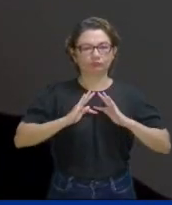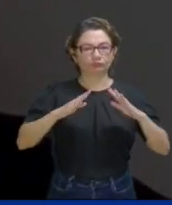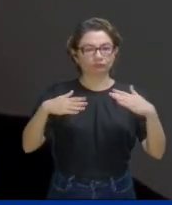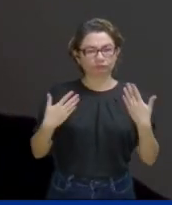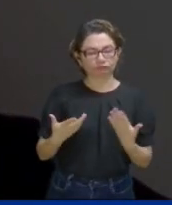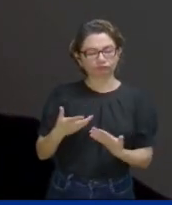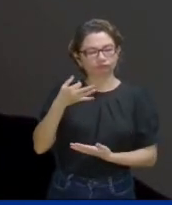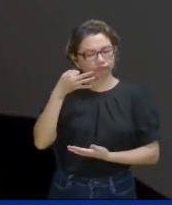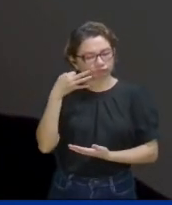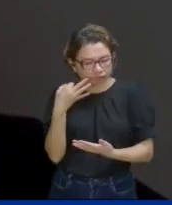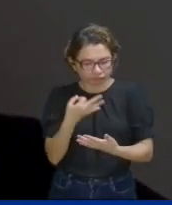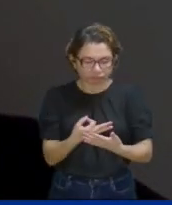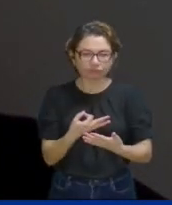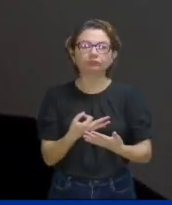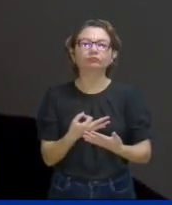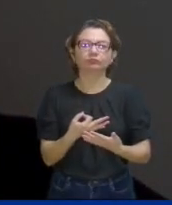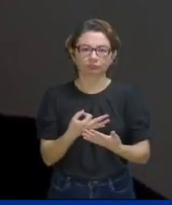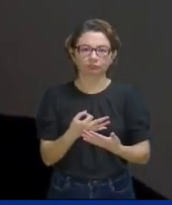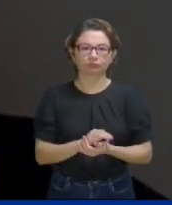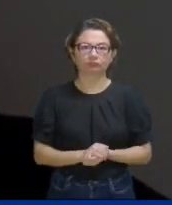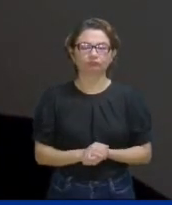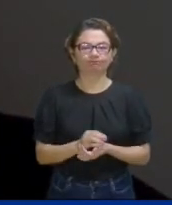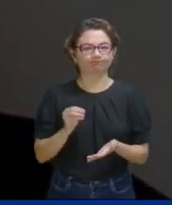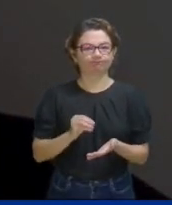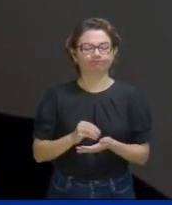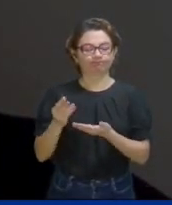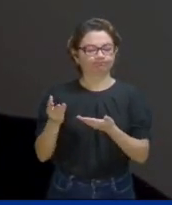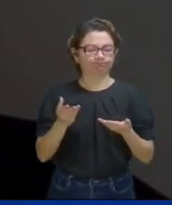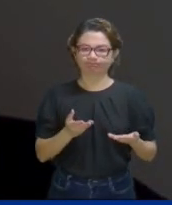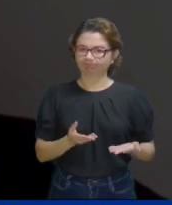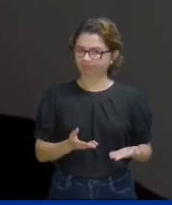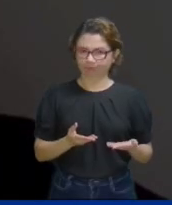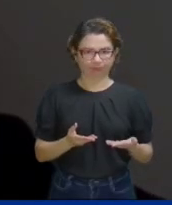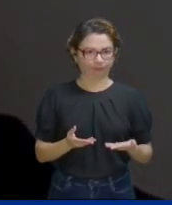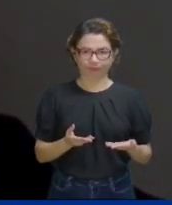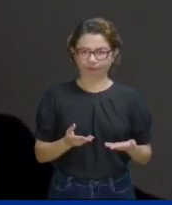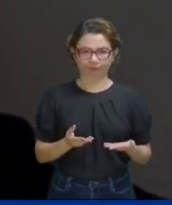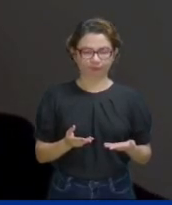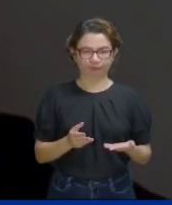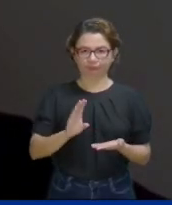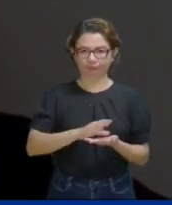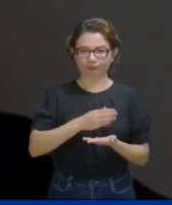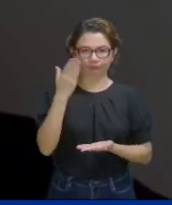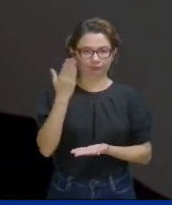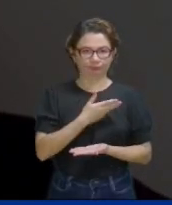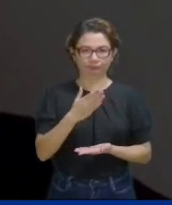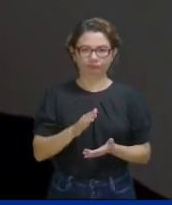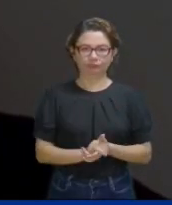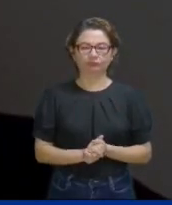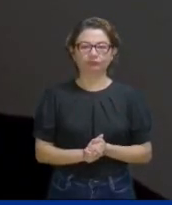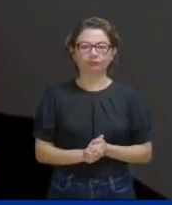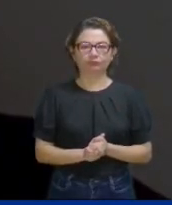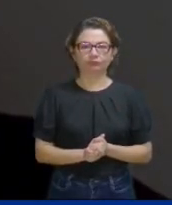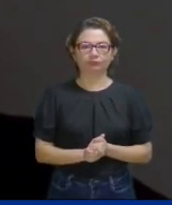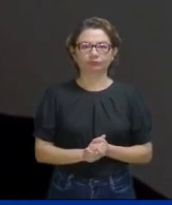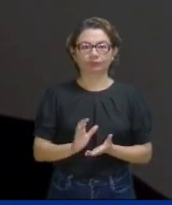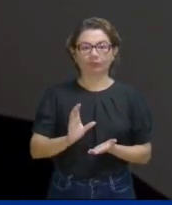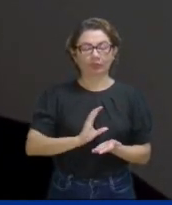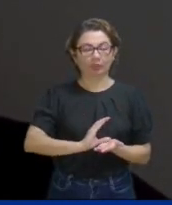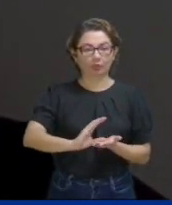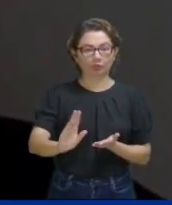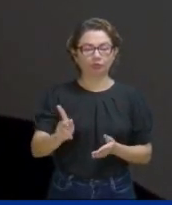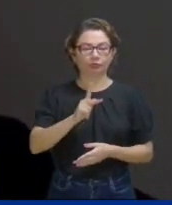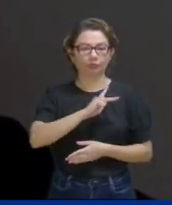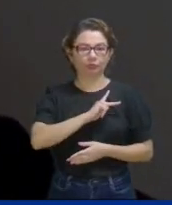parecer, o NACEP informou que a agremiação não apresentou a prestação de contas final e não recebeu recursos públicos nas eleições